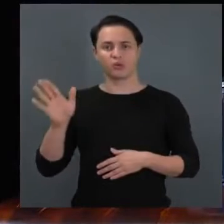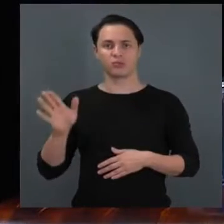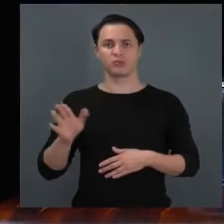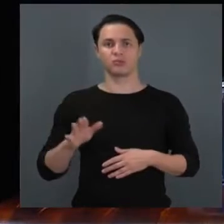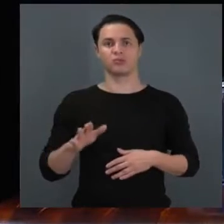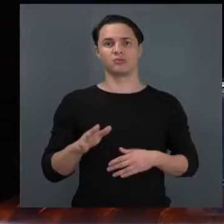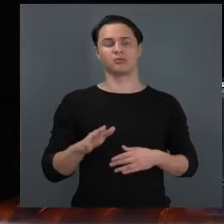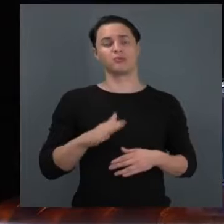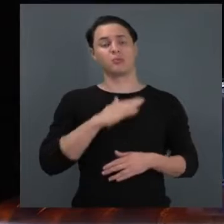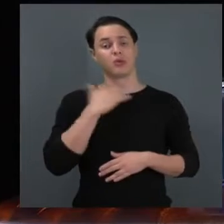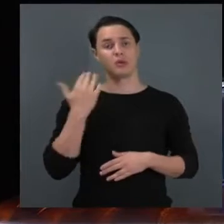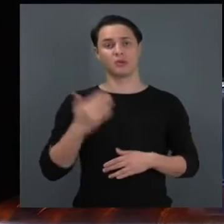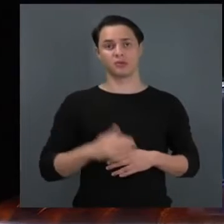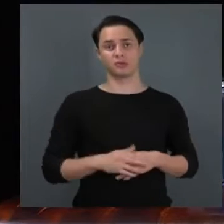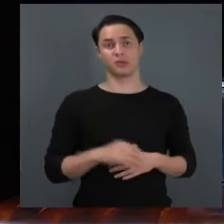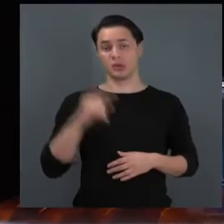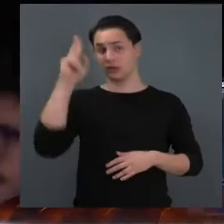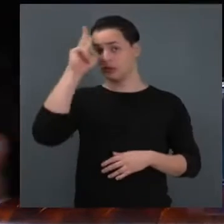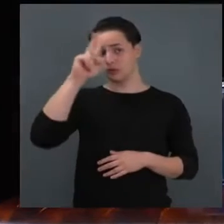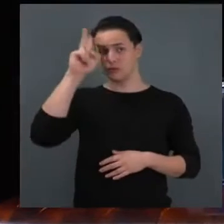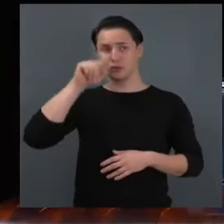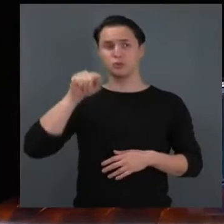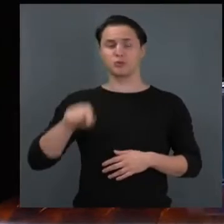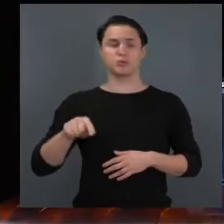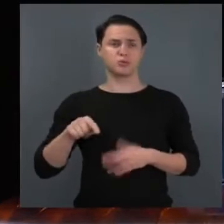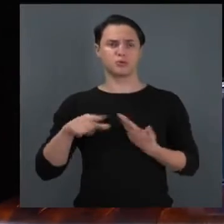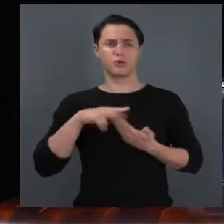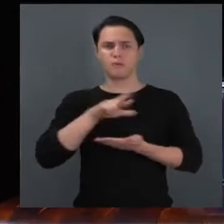e morreu. São histórias como essa, são centenas de histórias como essa.